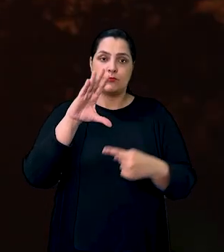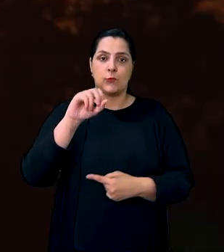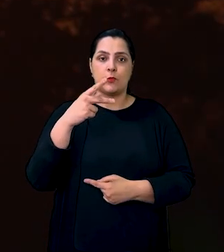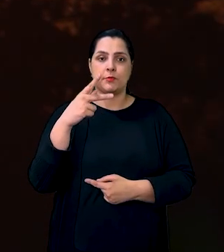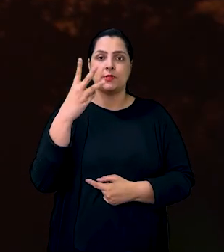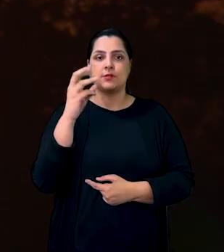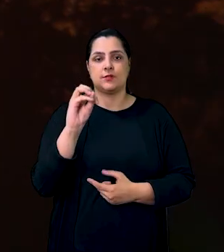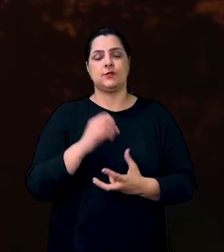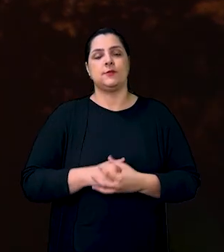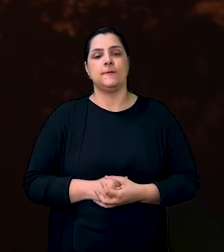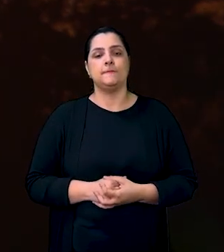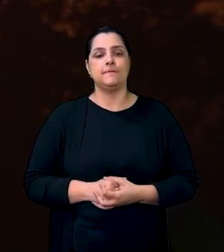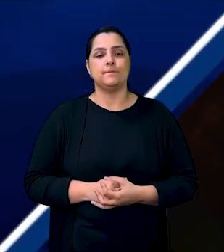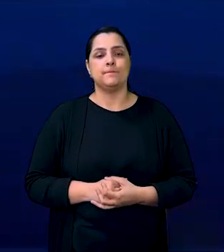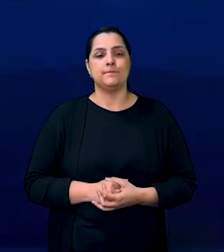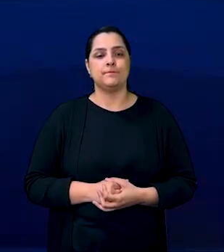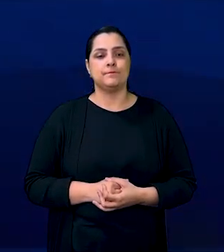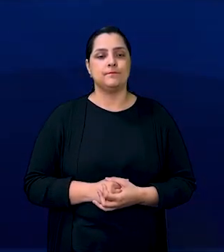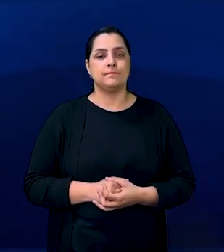integram a COP30.